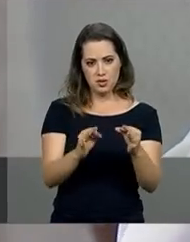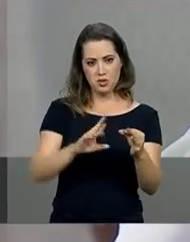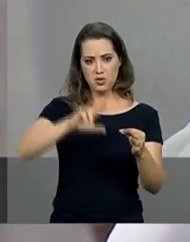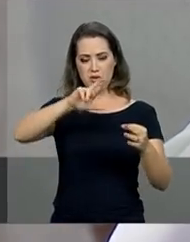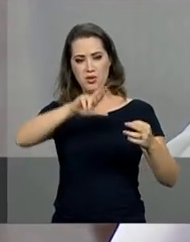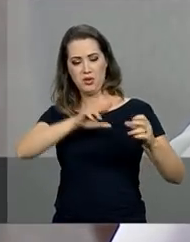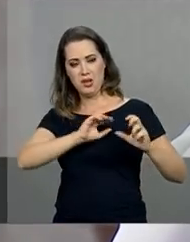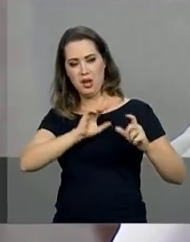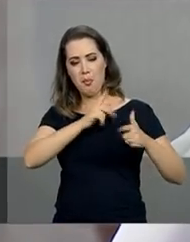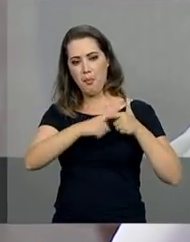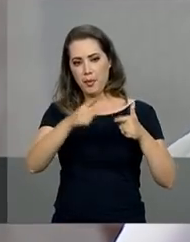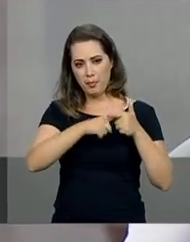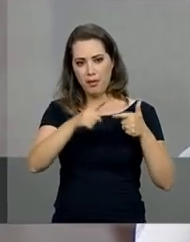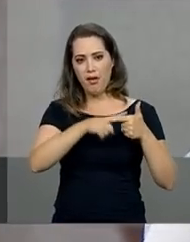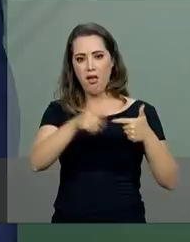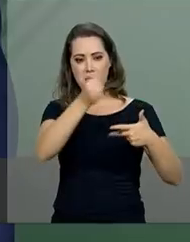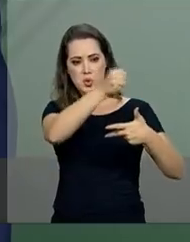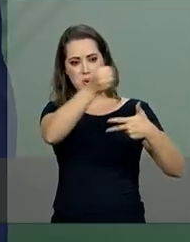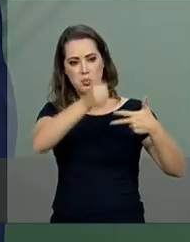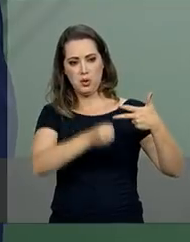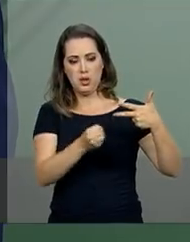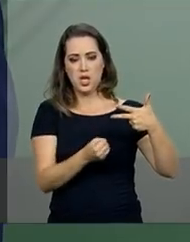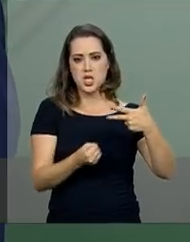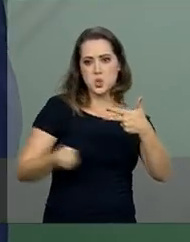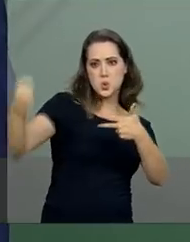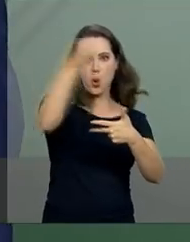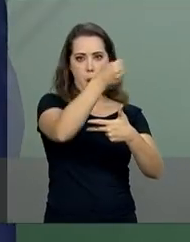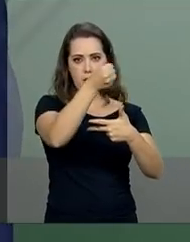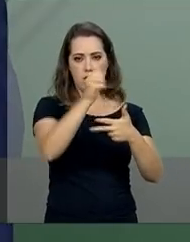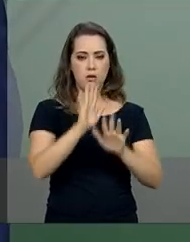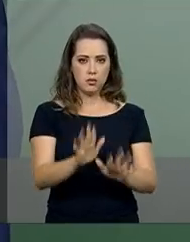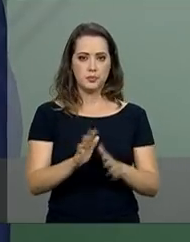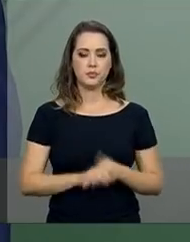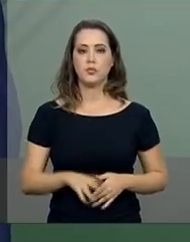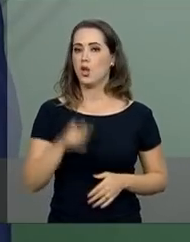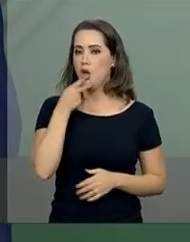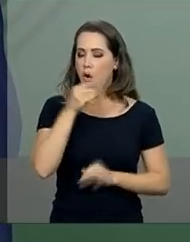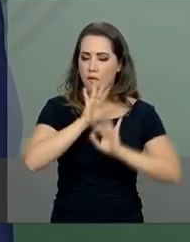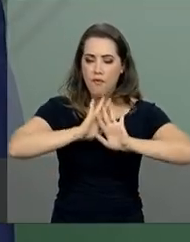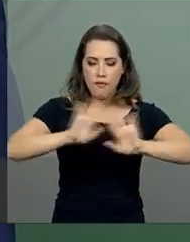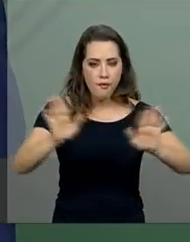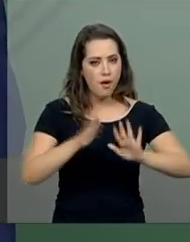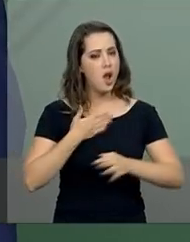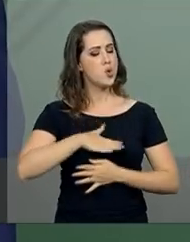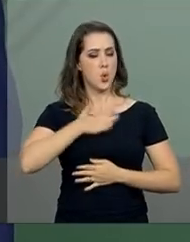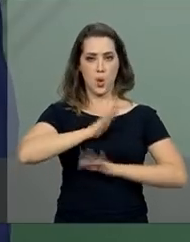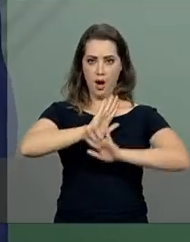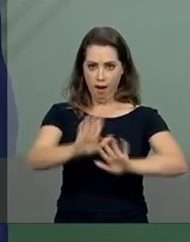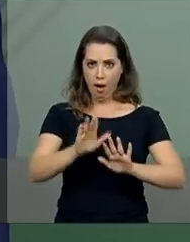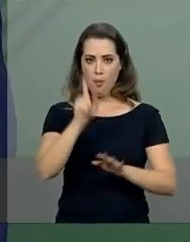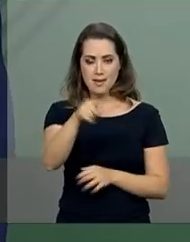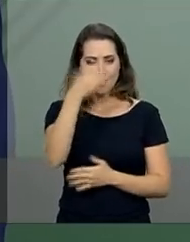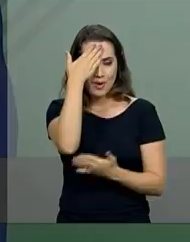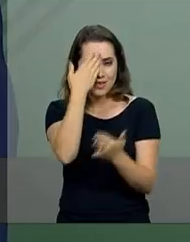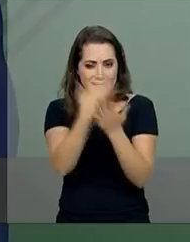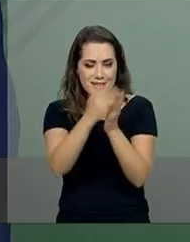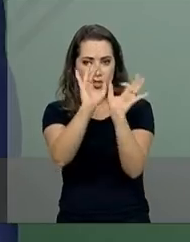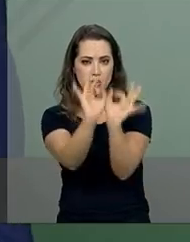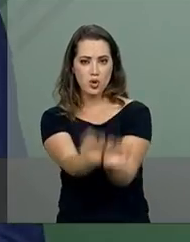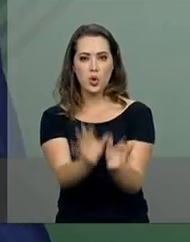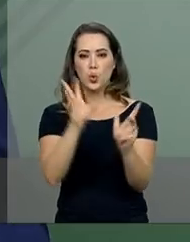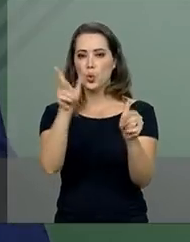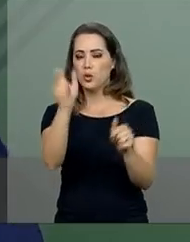que é um dos princípios democráticos ao responder à sua pergunta com toda tranqüilidade eu tenho certeza que todos os candidatos